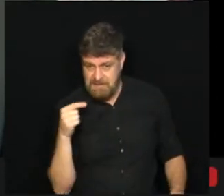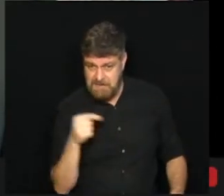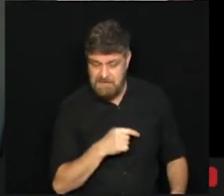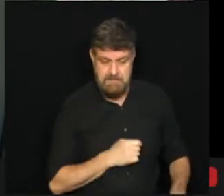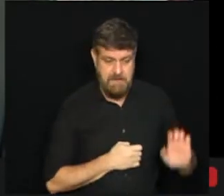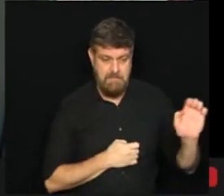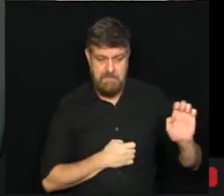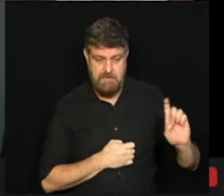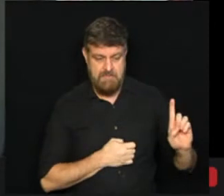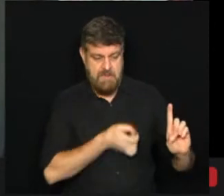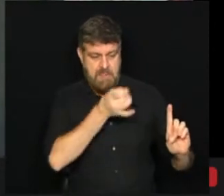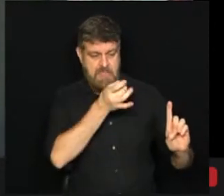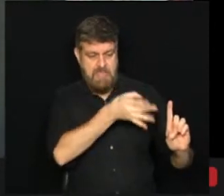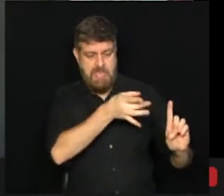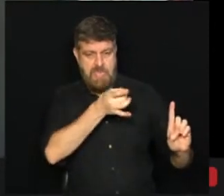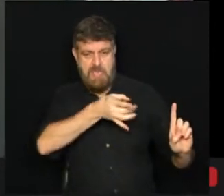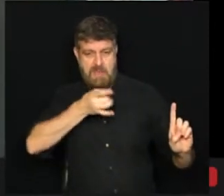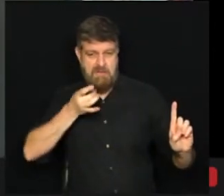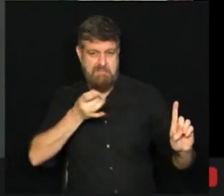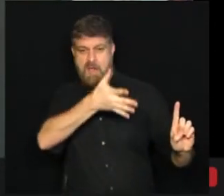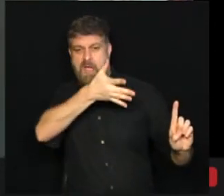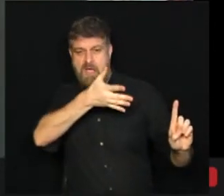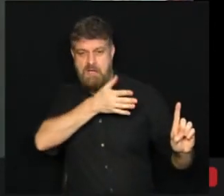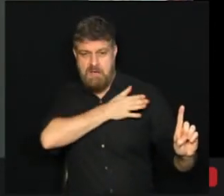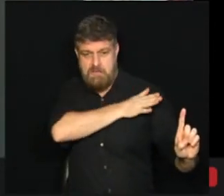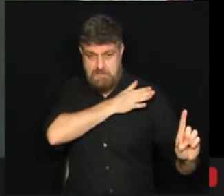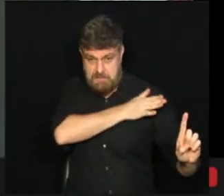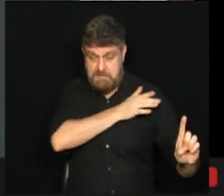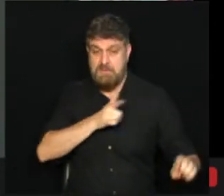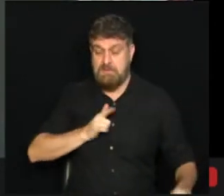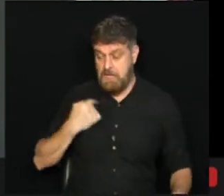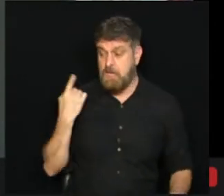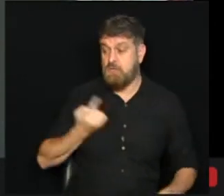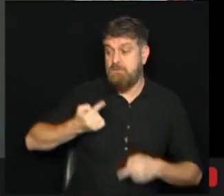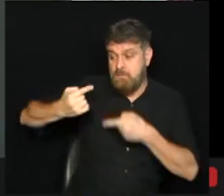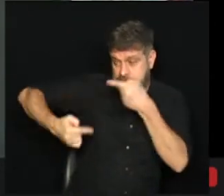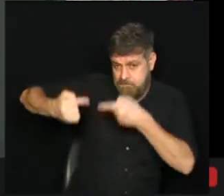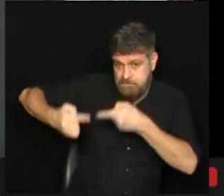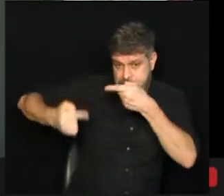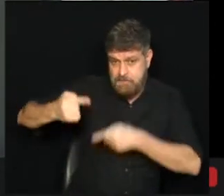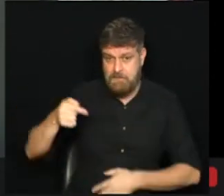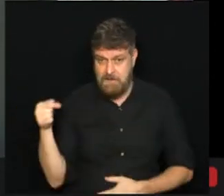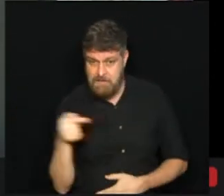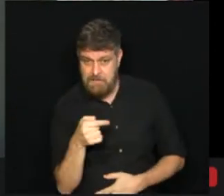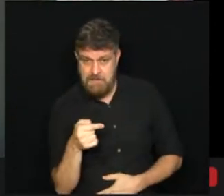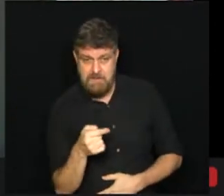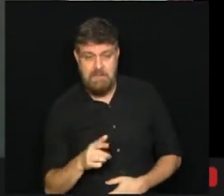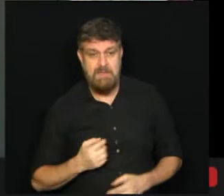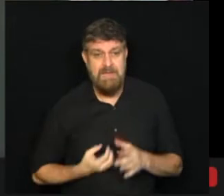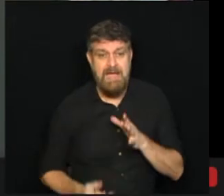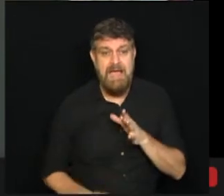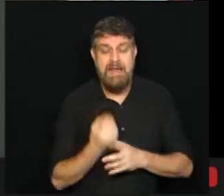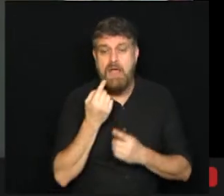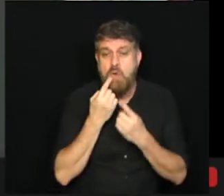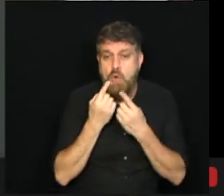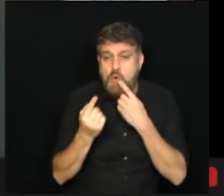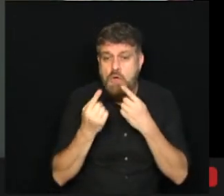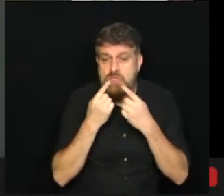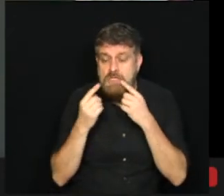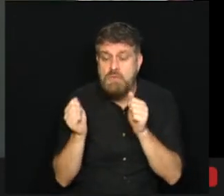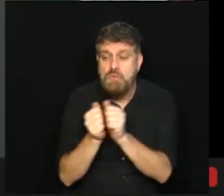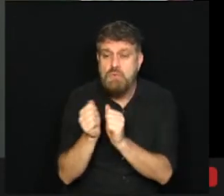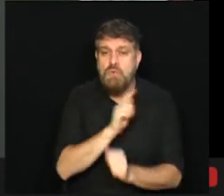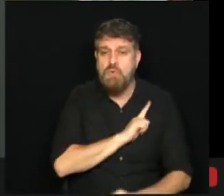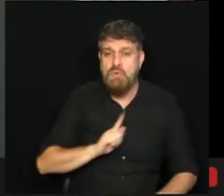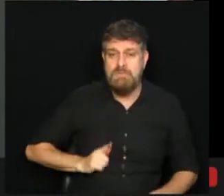respostas possam também ser objeto de repercussão. Mas a partir desse caso instaurar um diálogo com o governo do Estado que